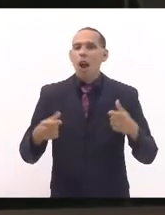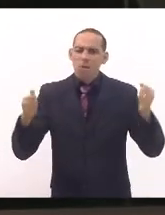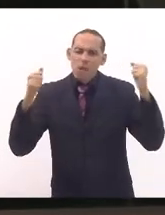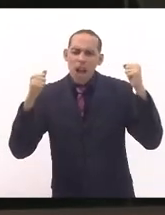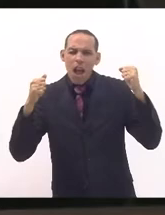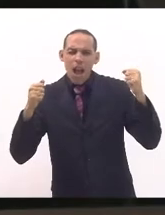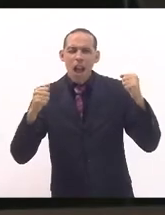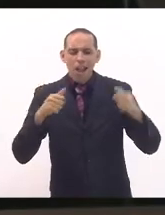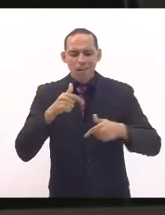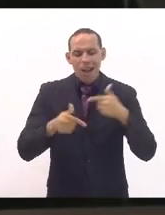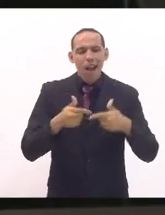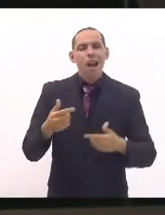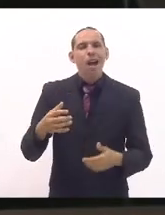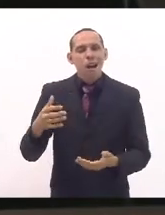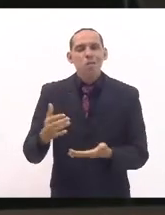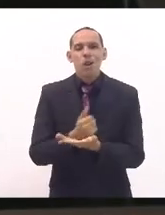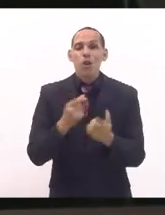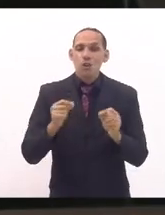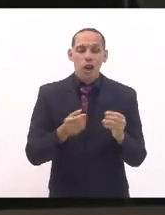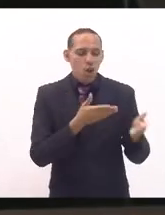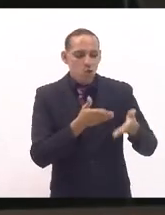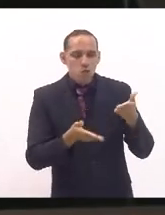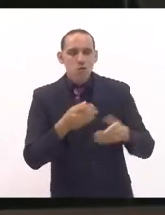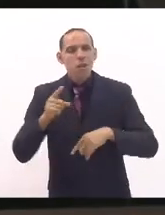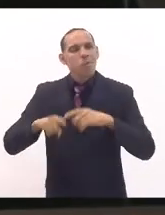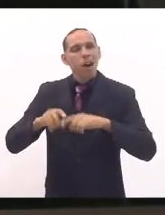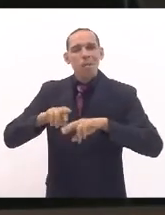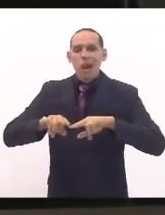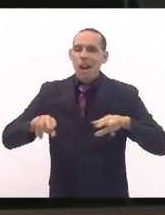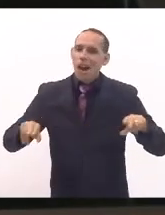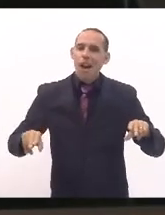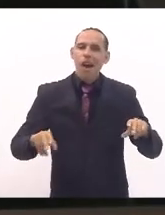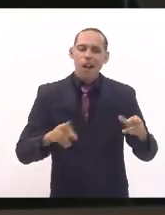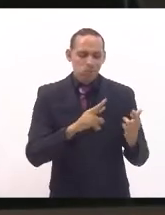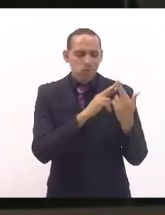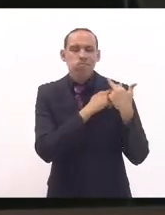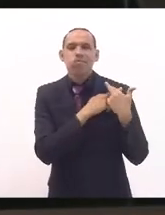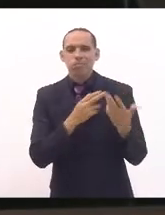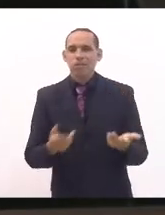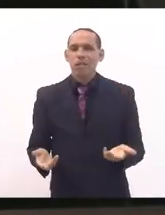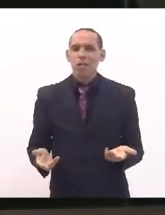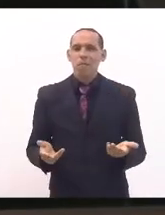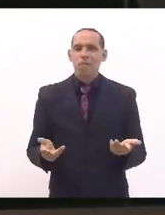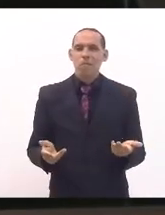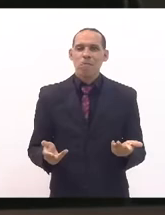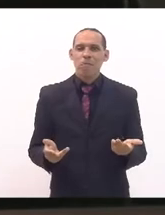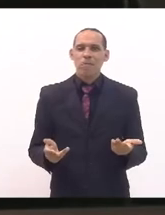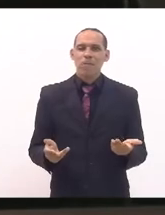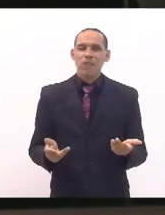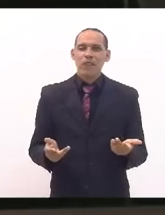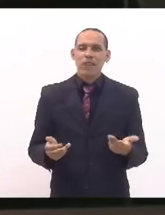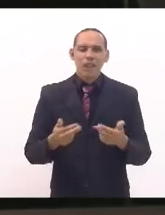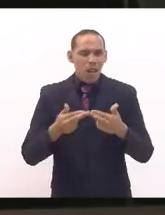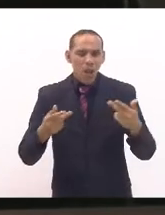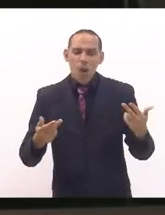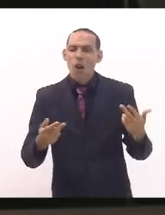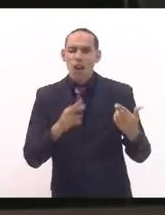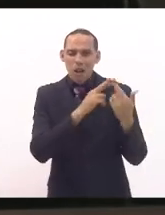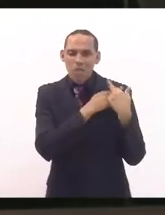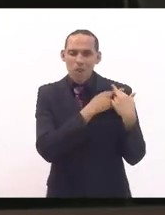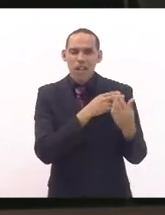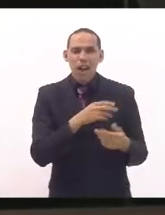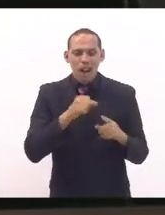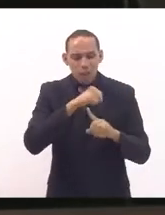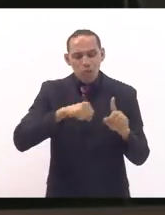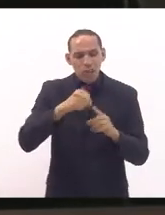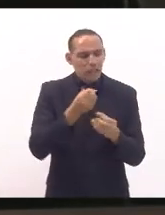pega a tarefa de cuidar dos materiais, que pega tarefas, responsabilidades e deveres que muitas vezes a sociedade inteira